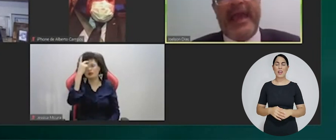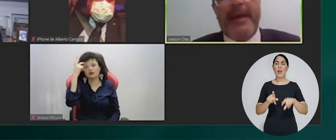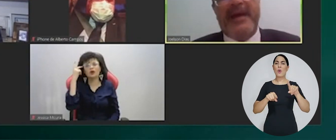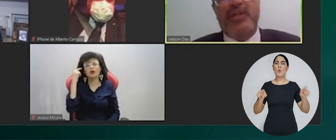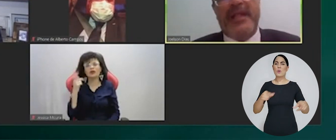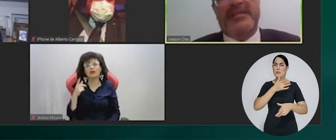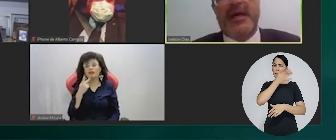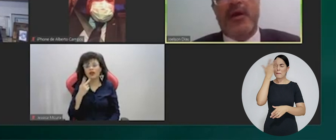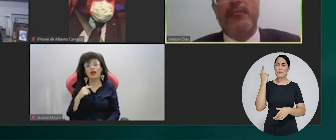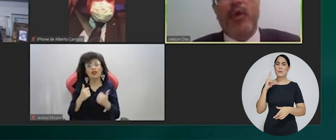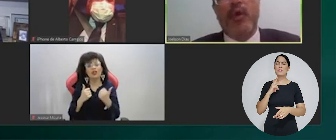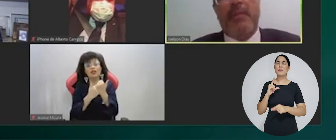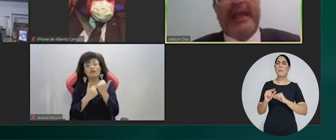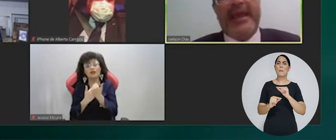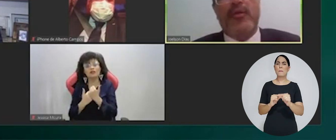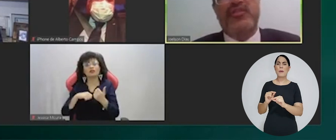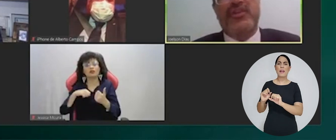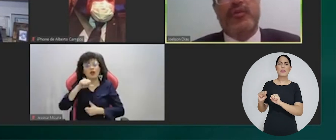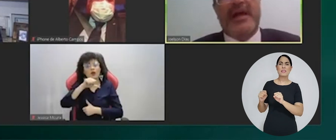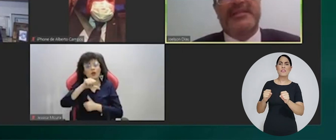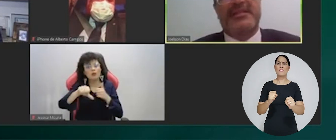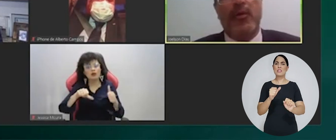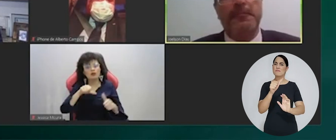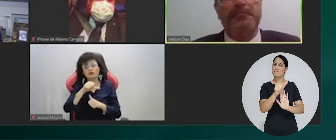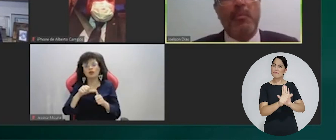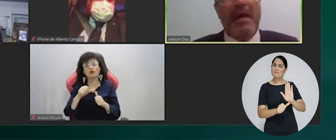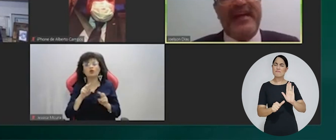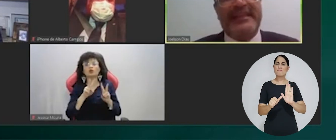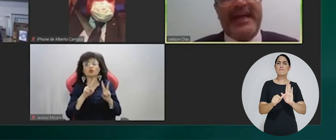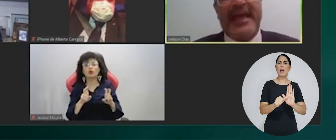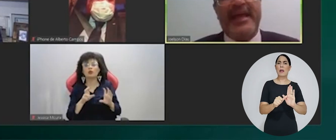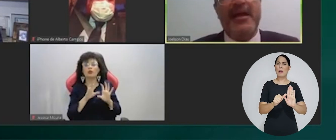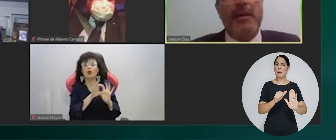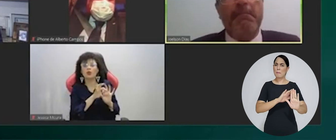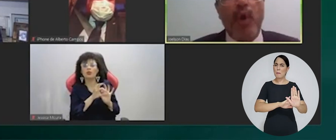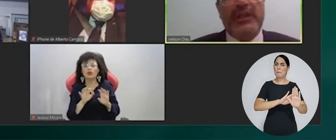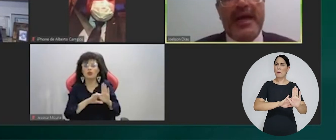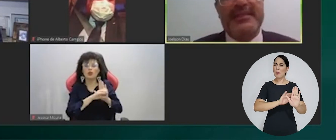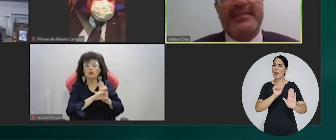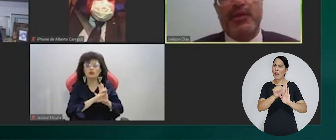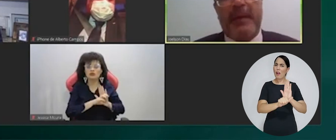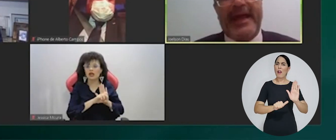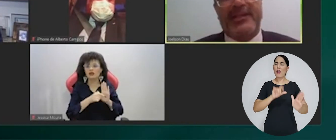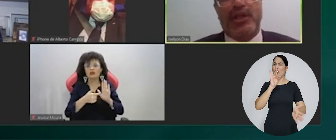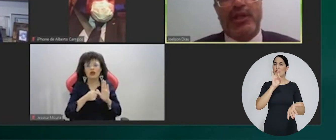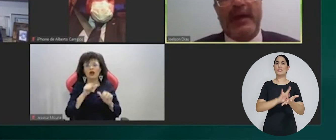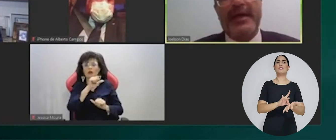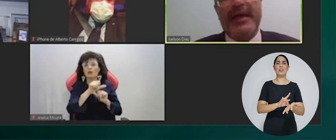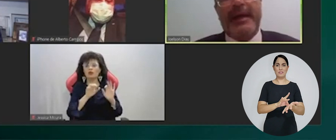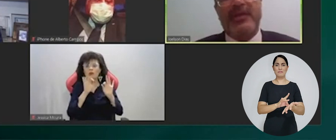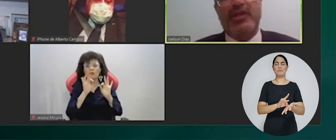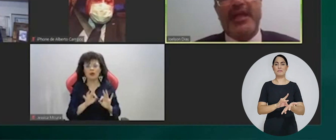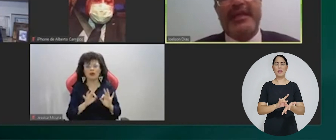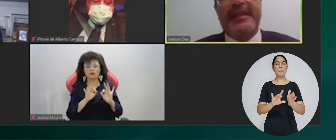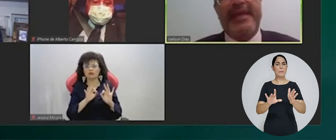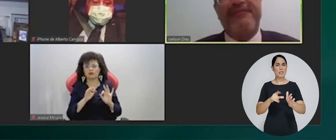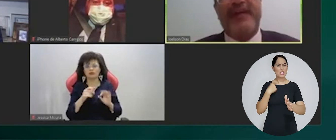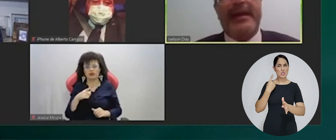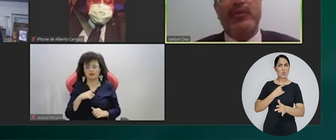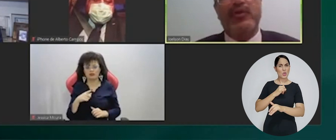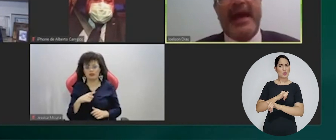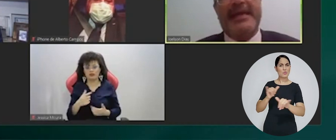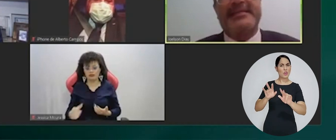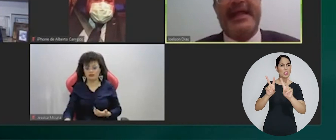uma repaginação, uma reconceituação, uma verdadeira mudança de paradigma, na medida em que